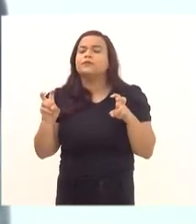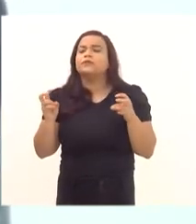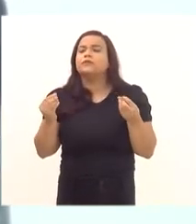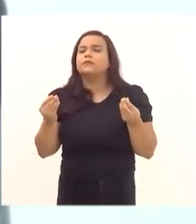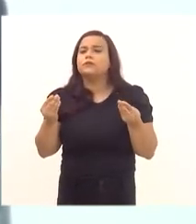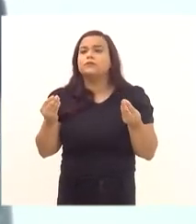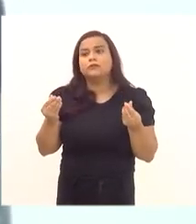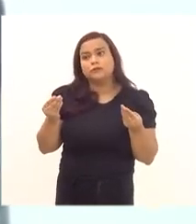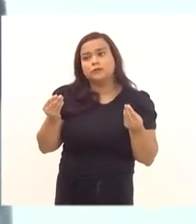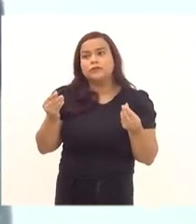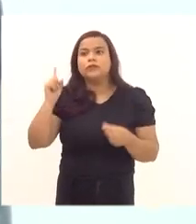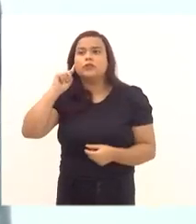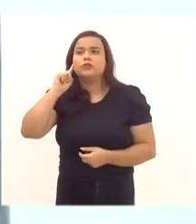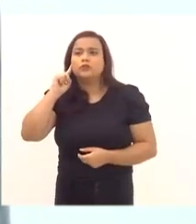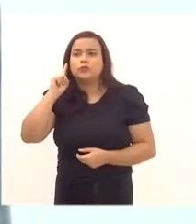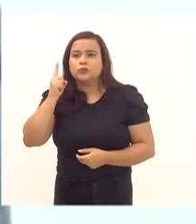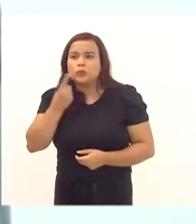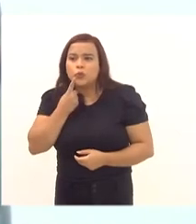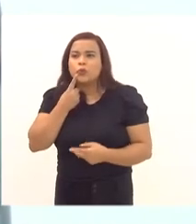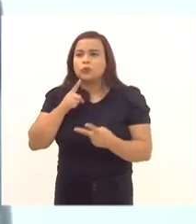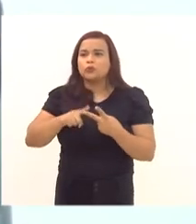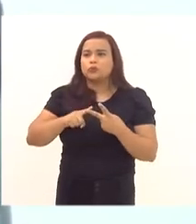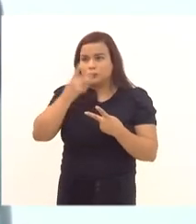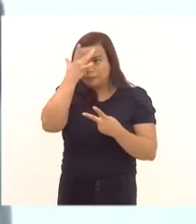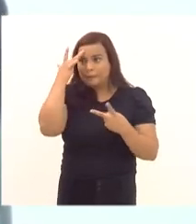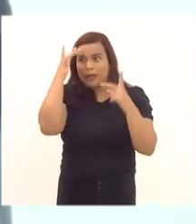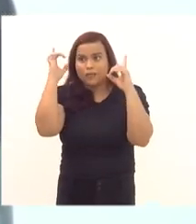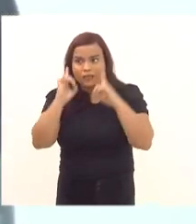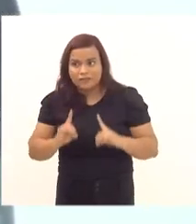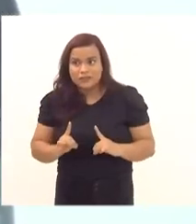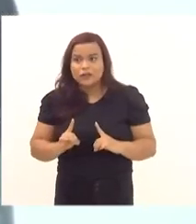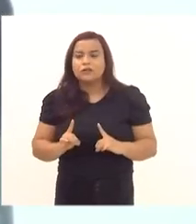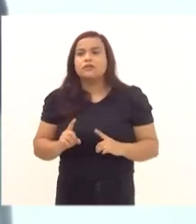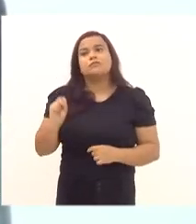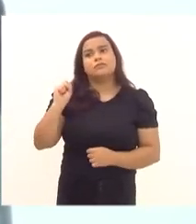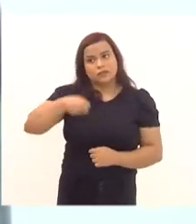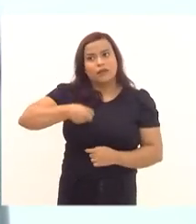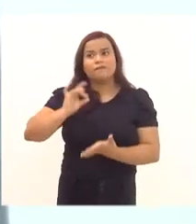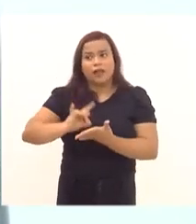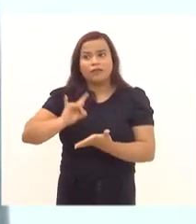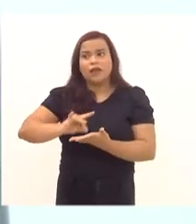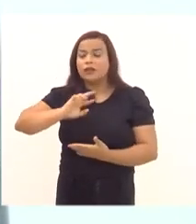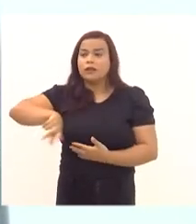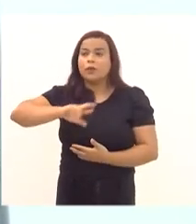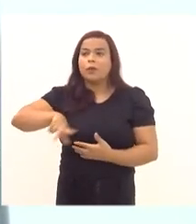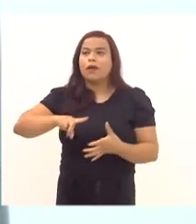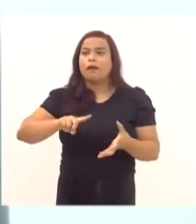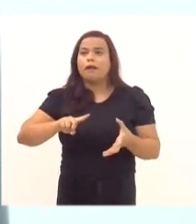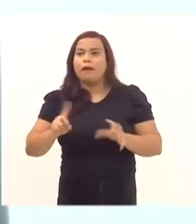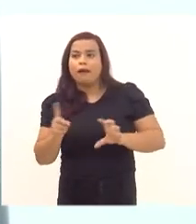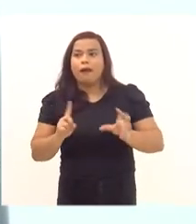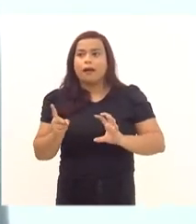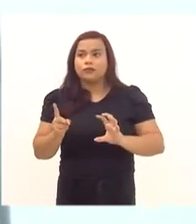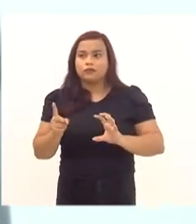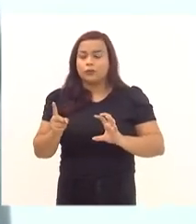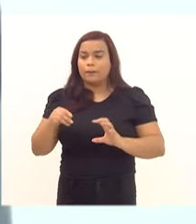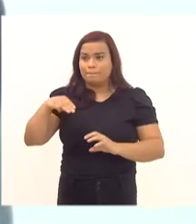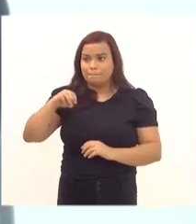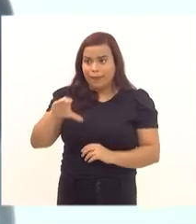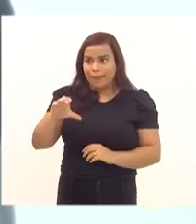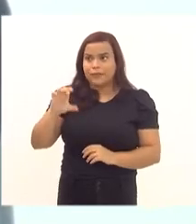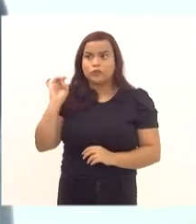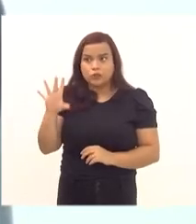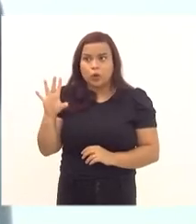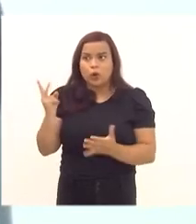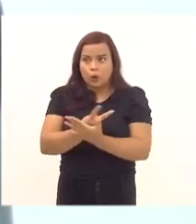dos dos surdos dos deficientes E é verdade não é só na rádio MEC tá acontecendo isso o jornal visual